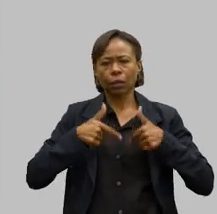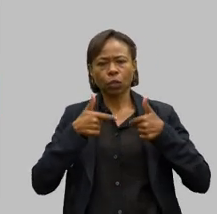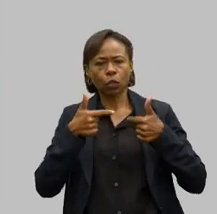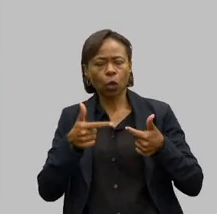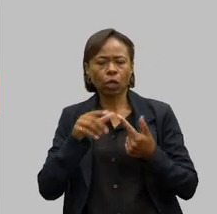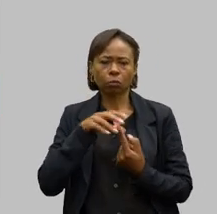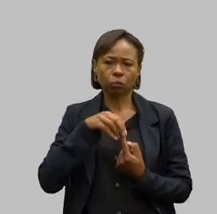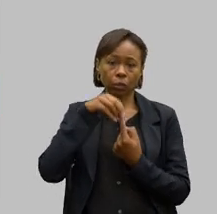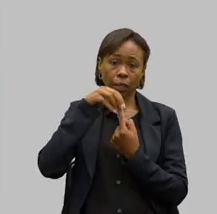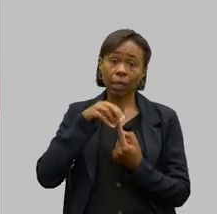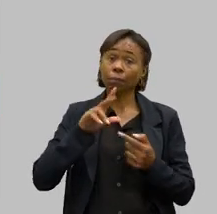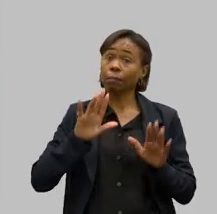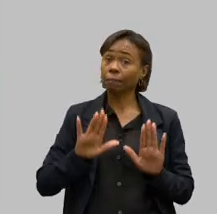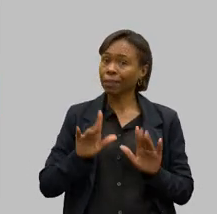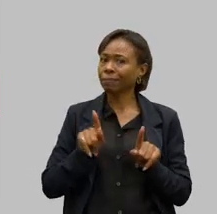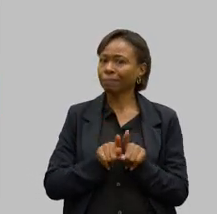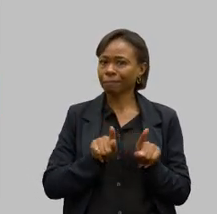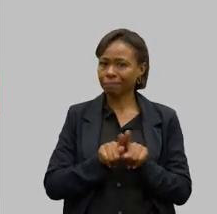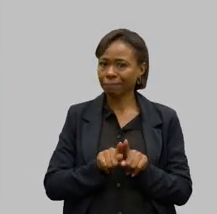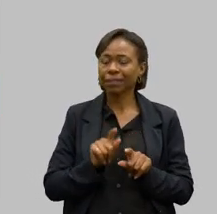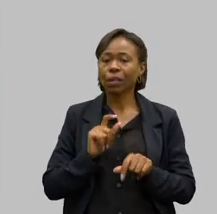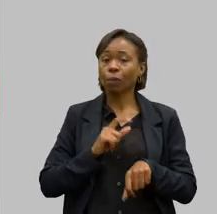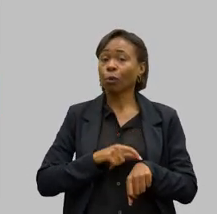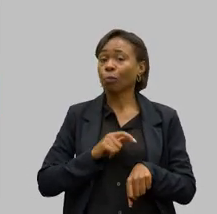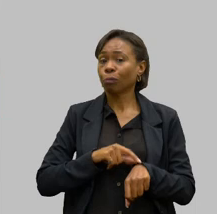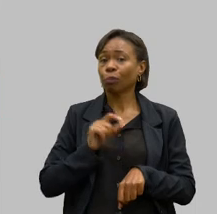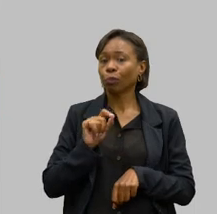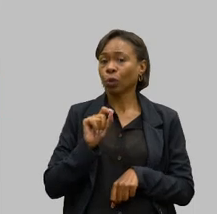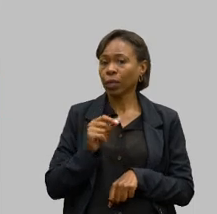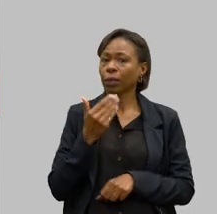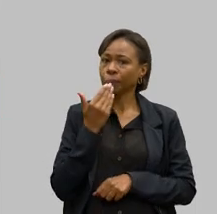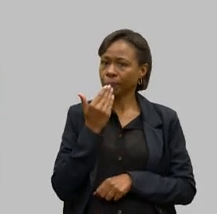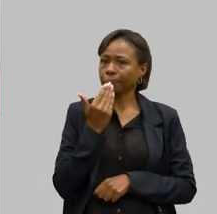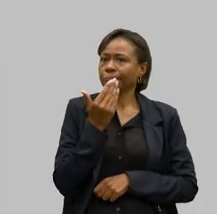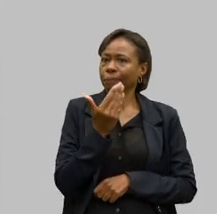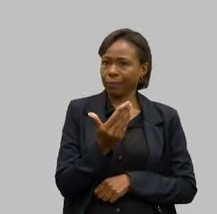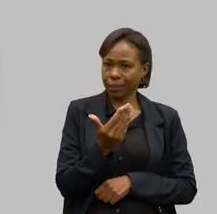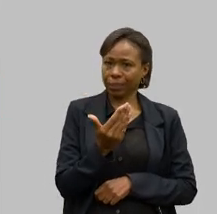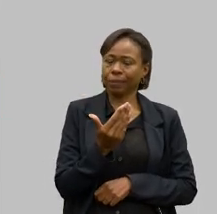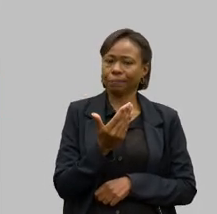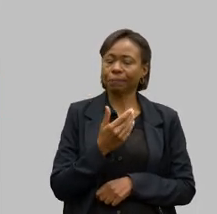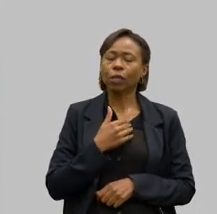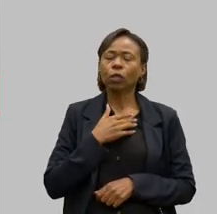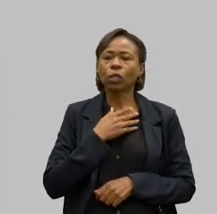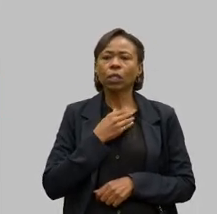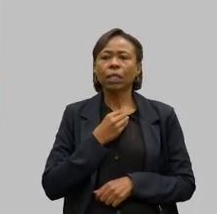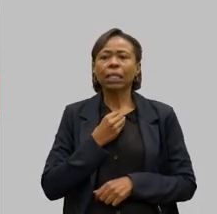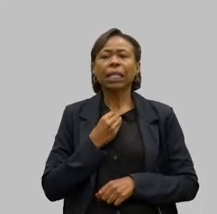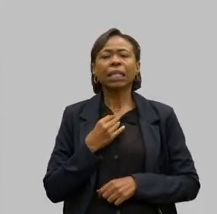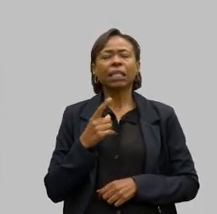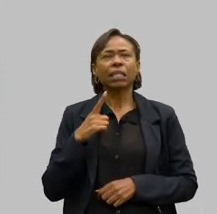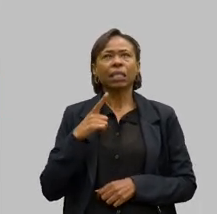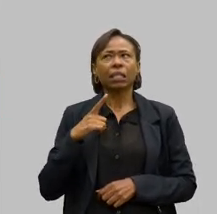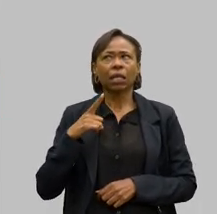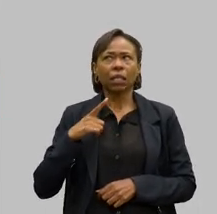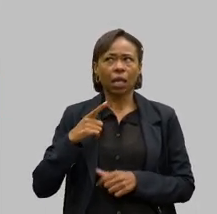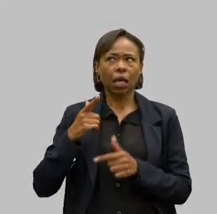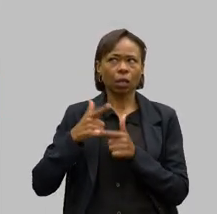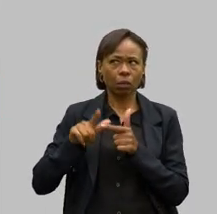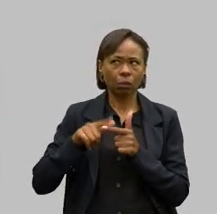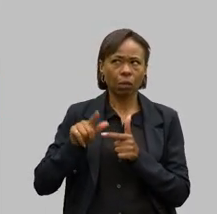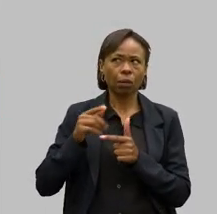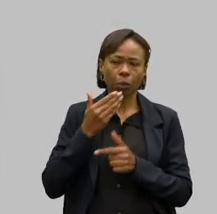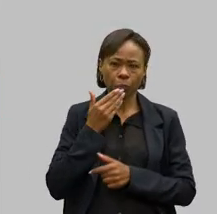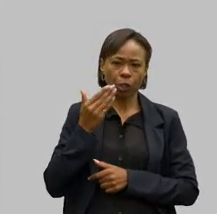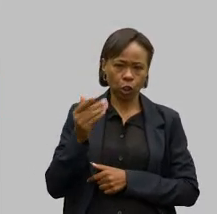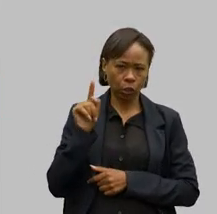mas também faça esse momento um momento para reivindicar. Nós temos lá uma demanda já apresentada à secretaria da